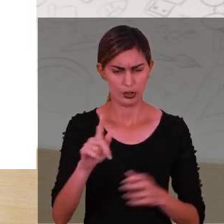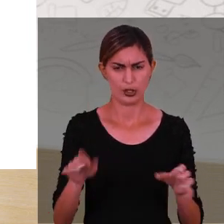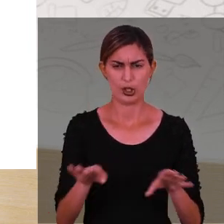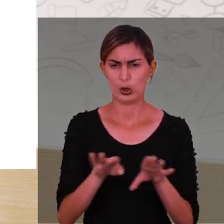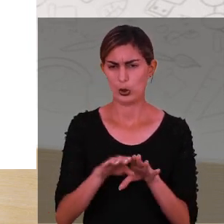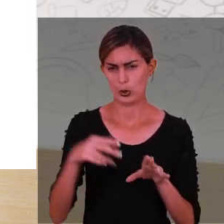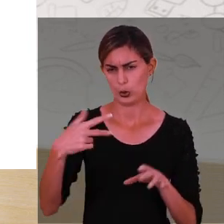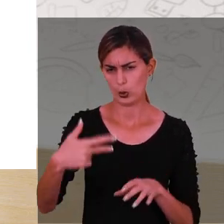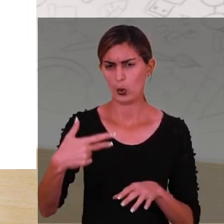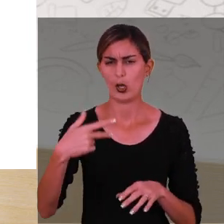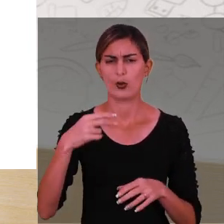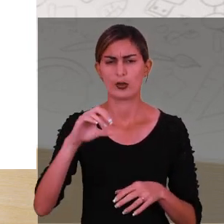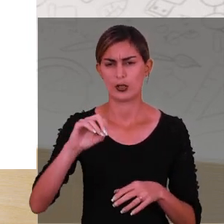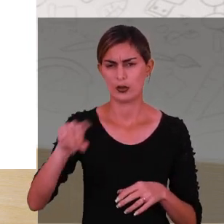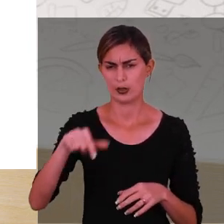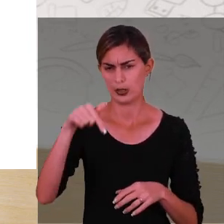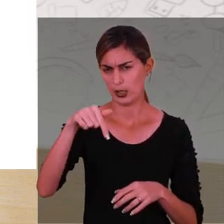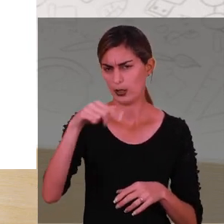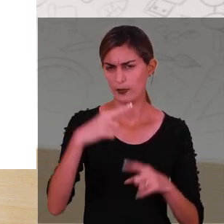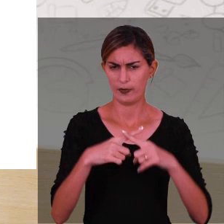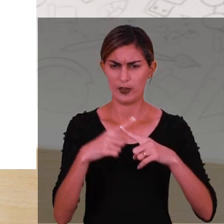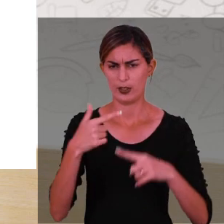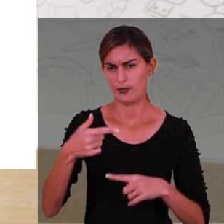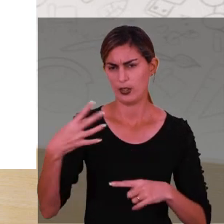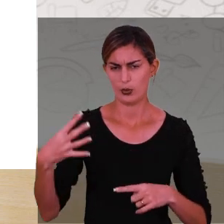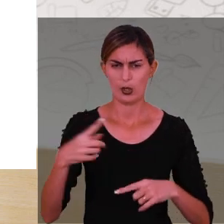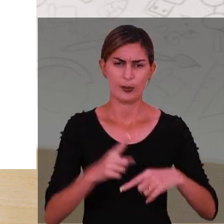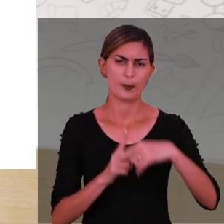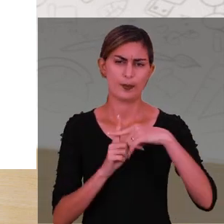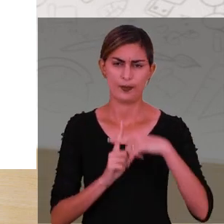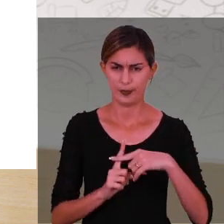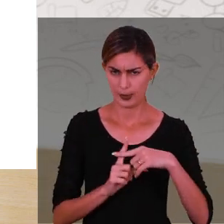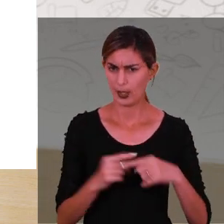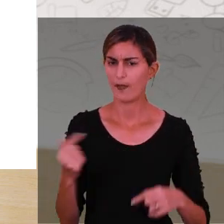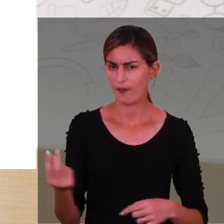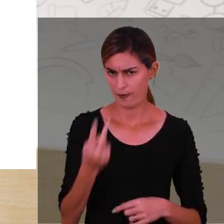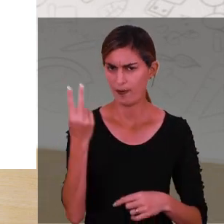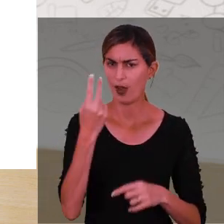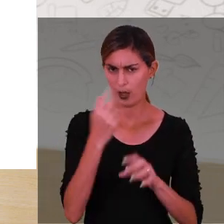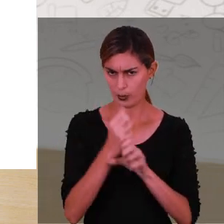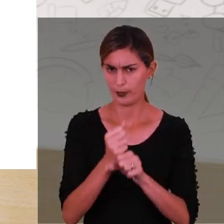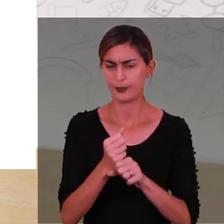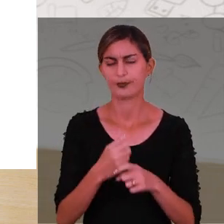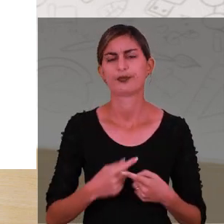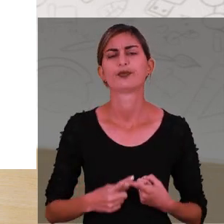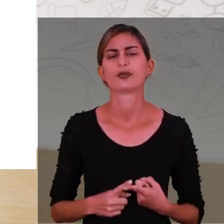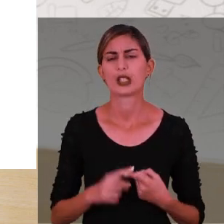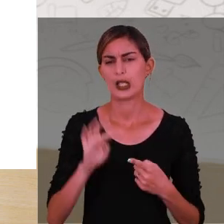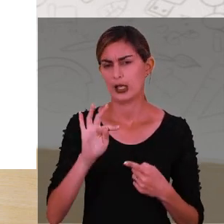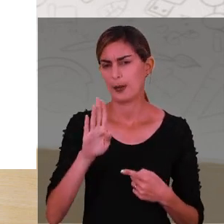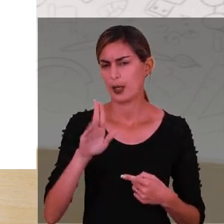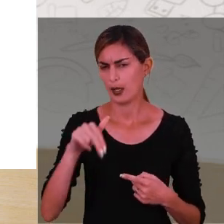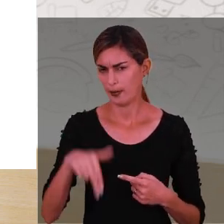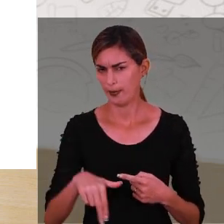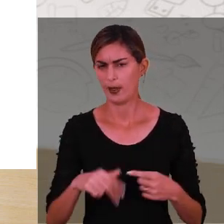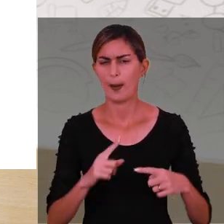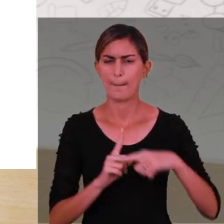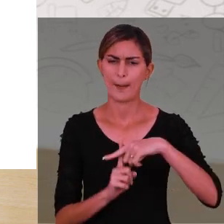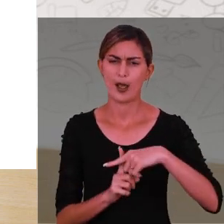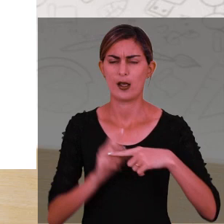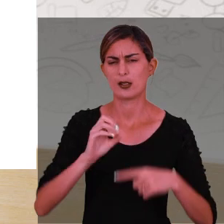IB/UTG igual a 0,7 vezes 24, que foi o valor medido, de